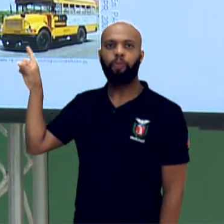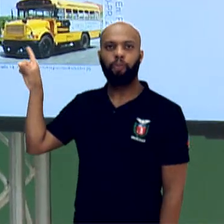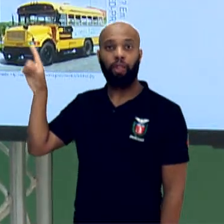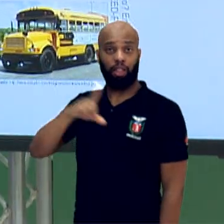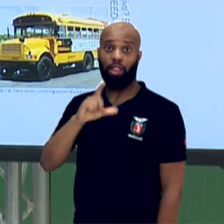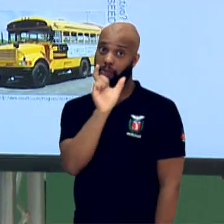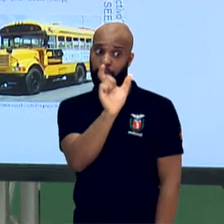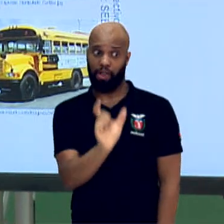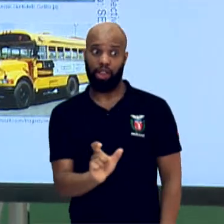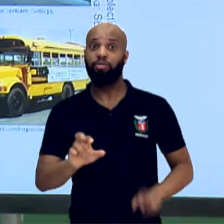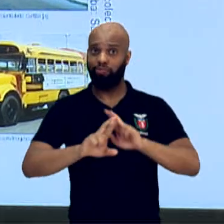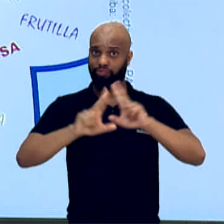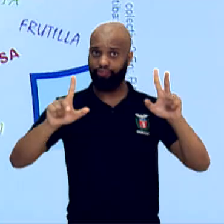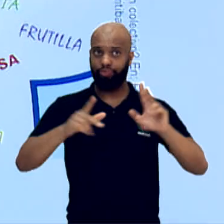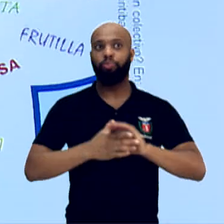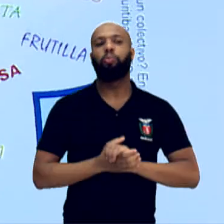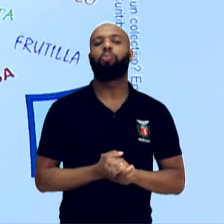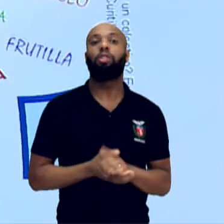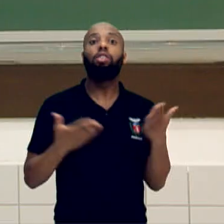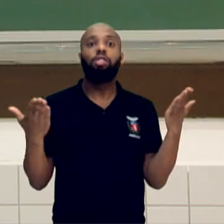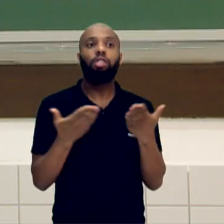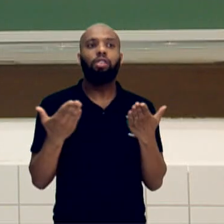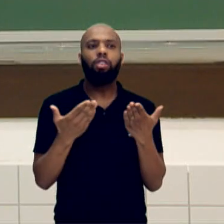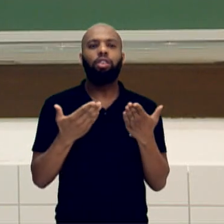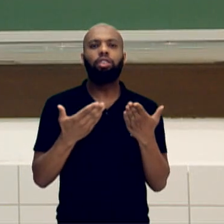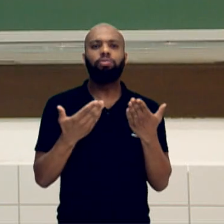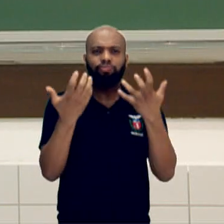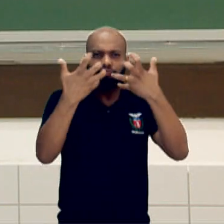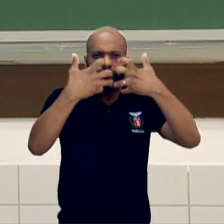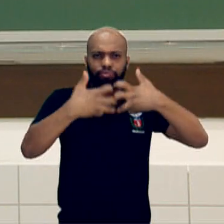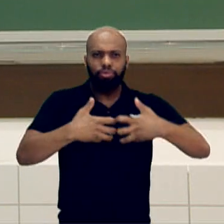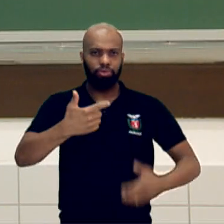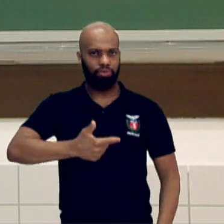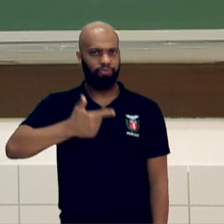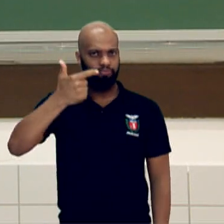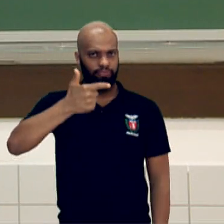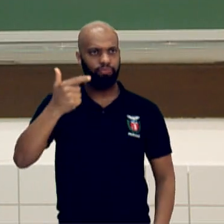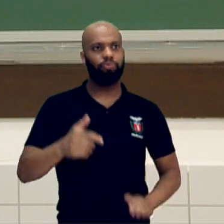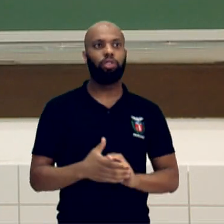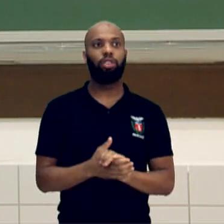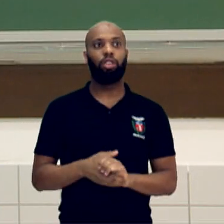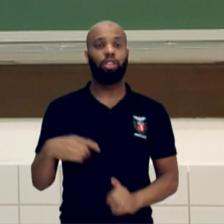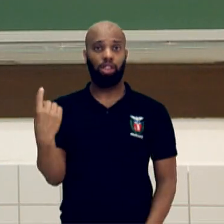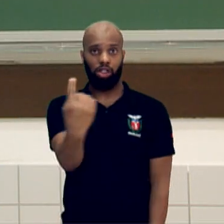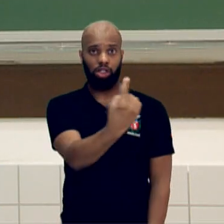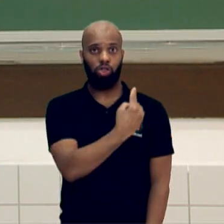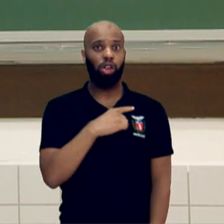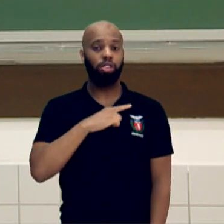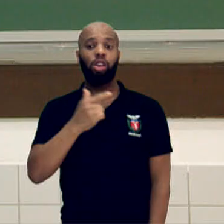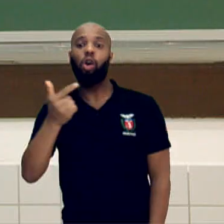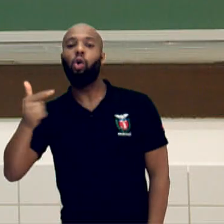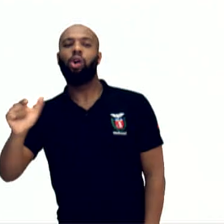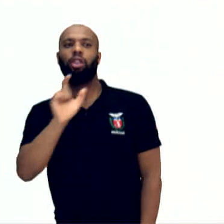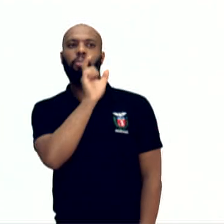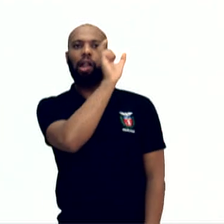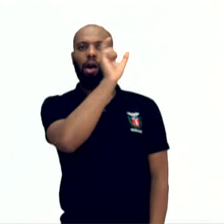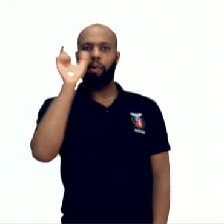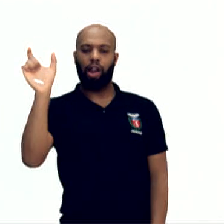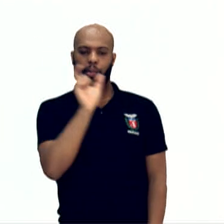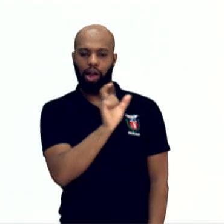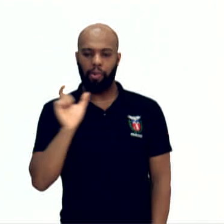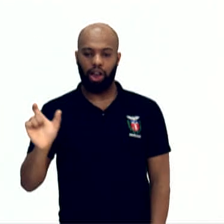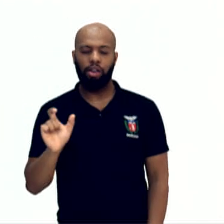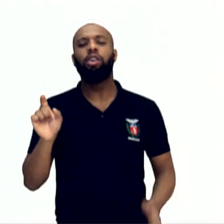agarras, tomás. Vamos a uma segunda reflexão. Agora, nós trazemos aqui várias outras palavras.